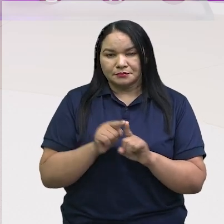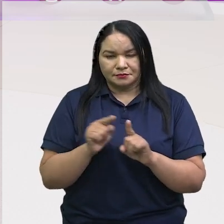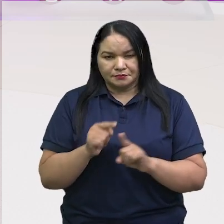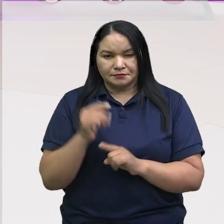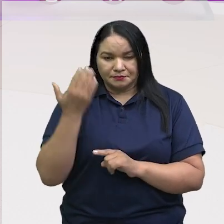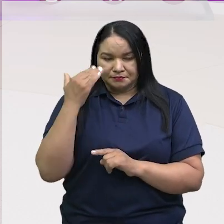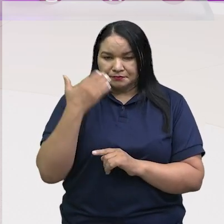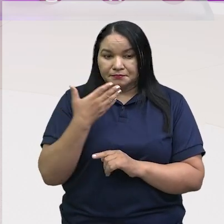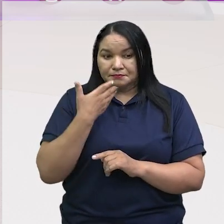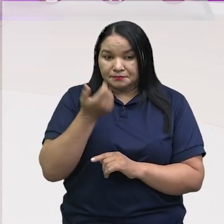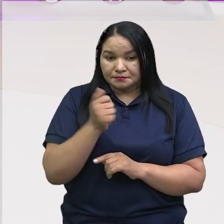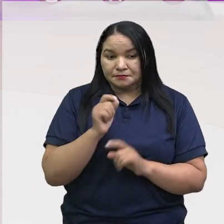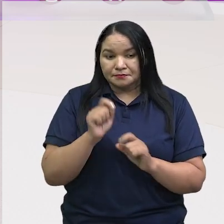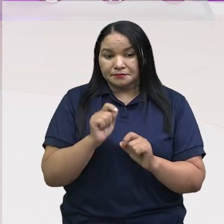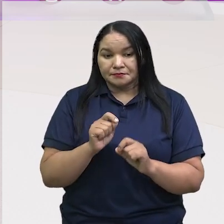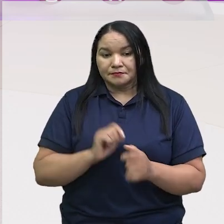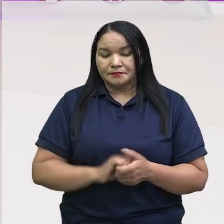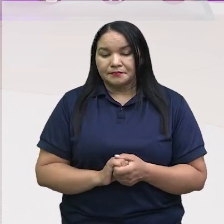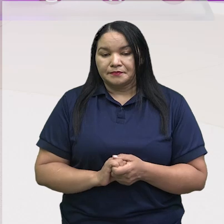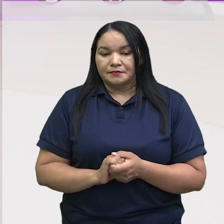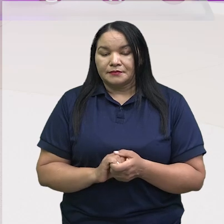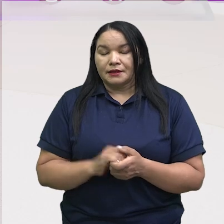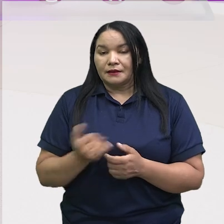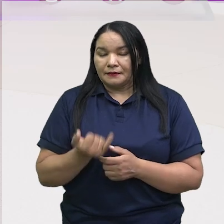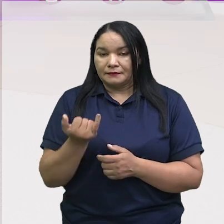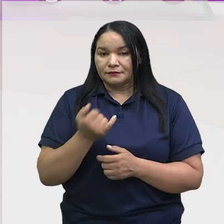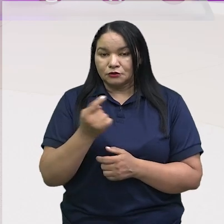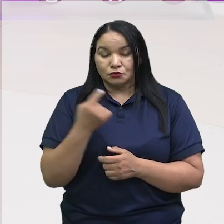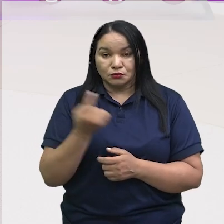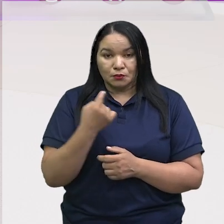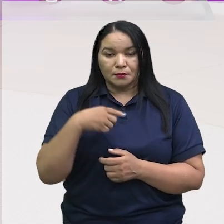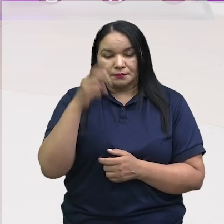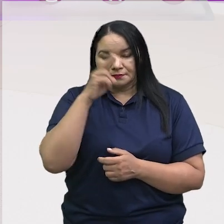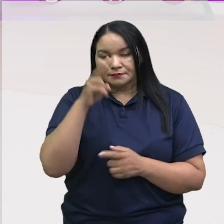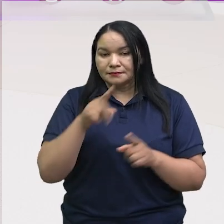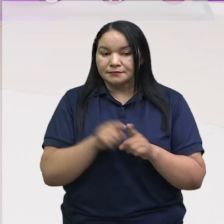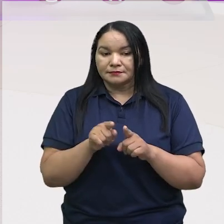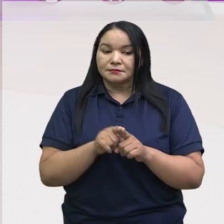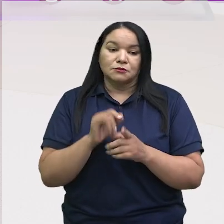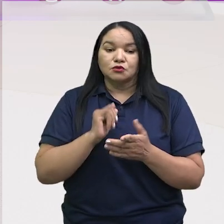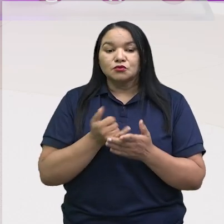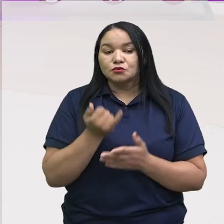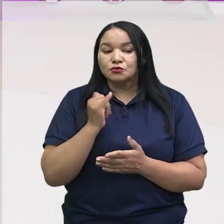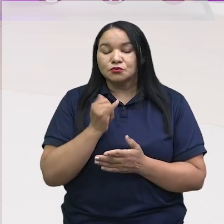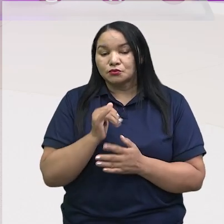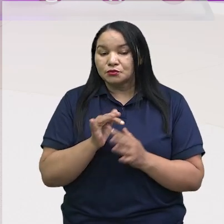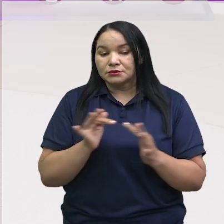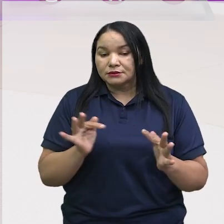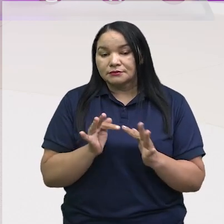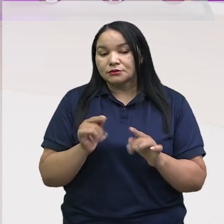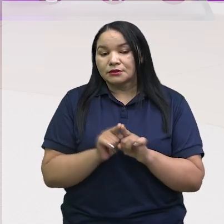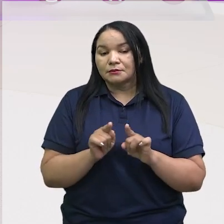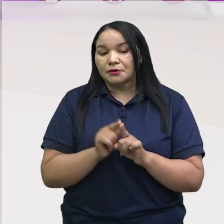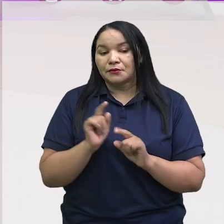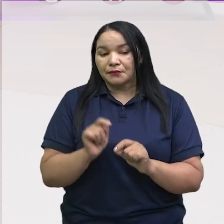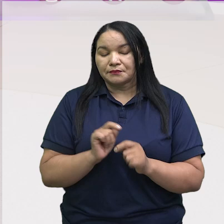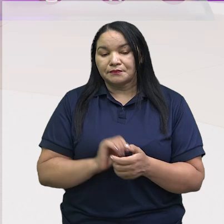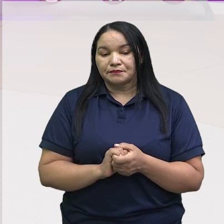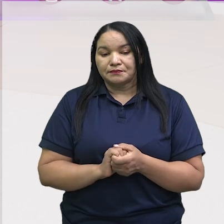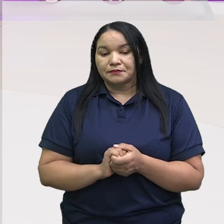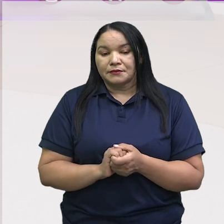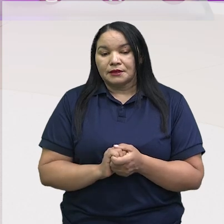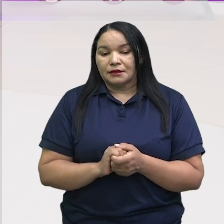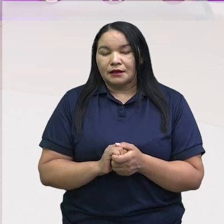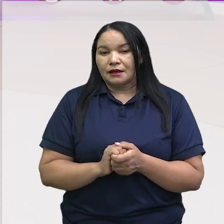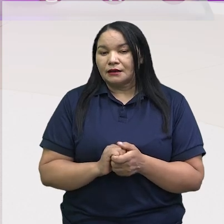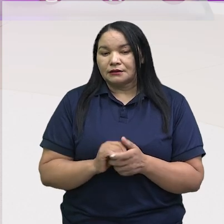para um entendimento melhor de juro composto, é importante a gente relembrar também de juros simples, tá? Lembrando que juros simples,